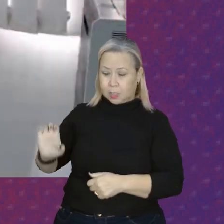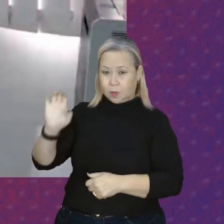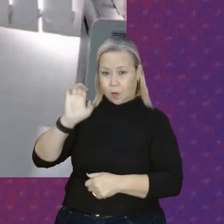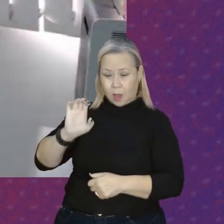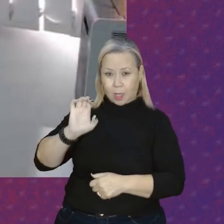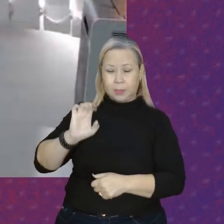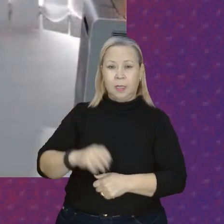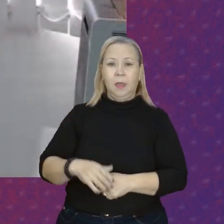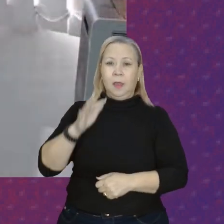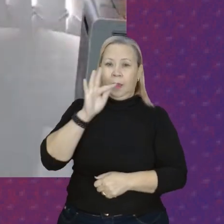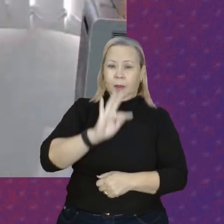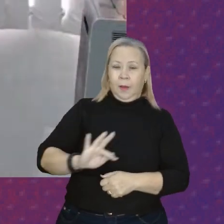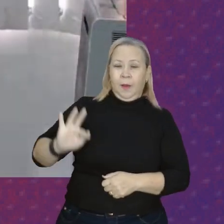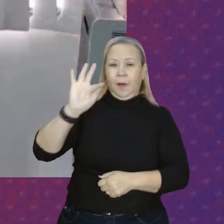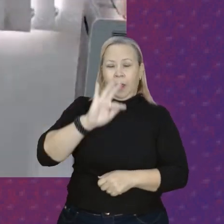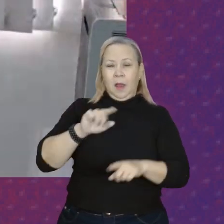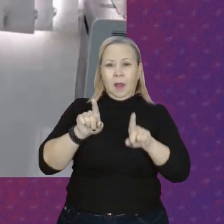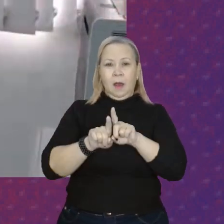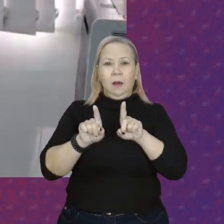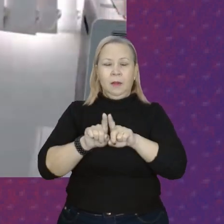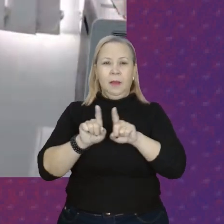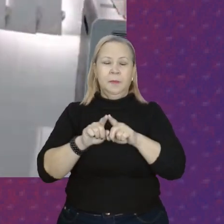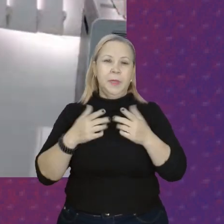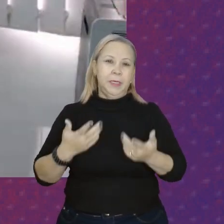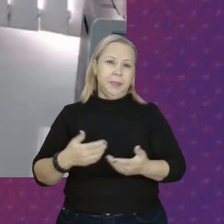no federal,